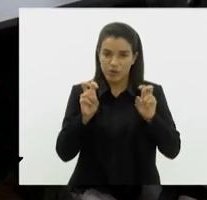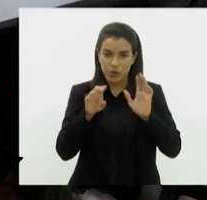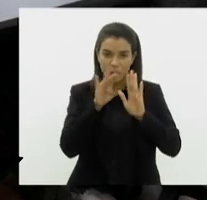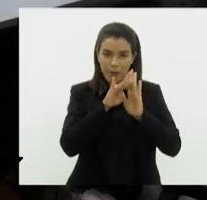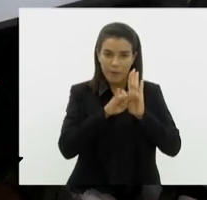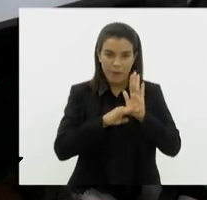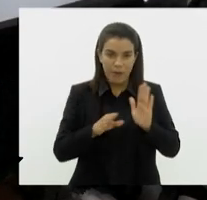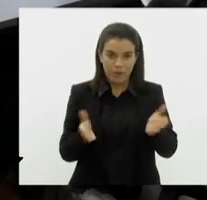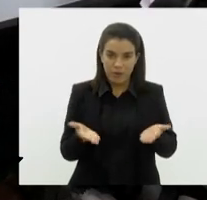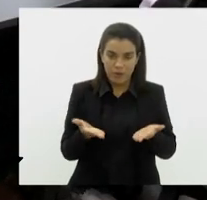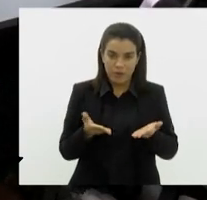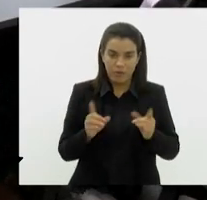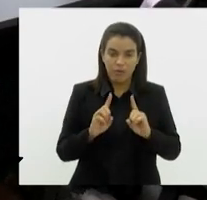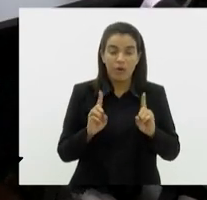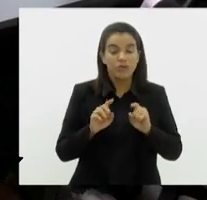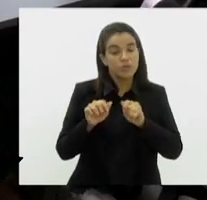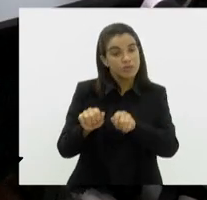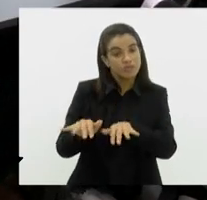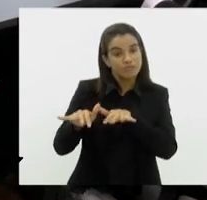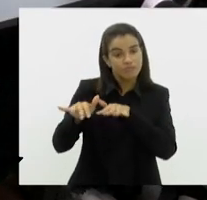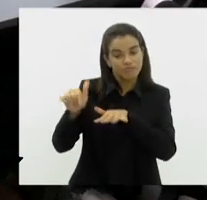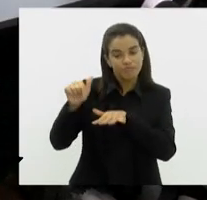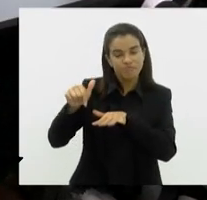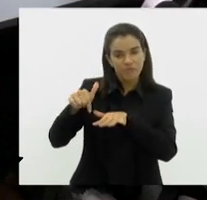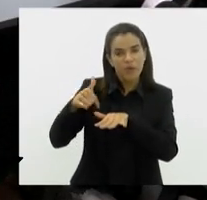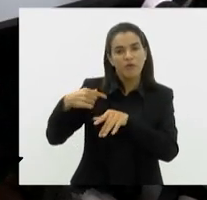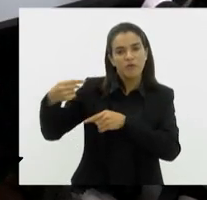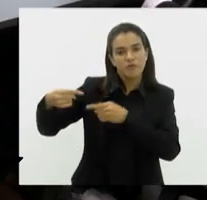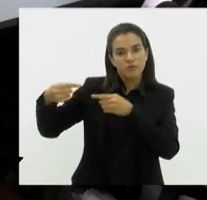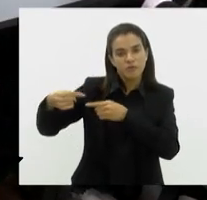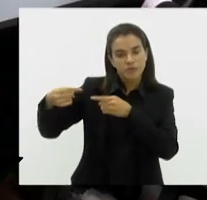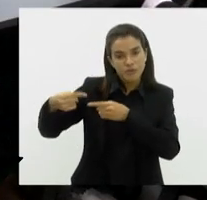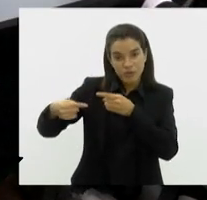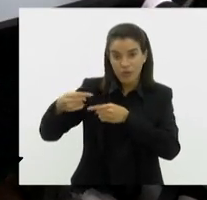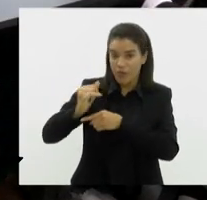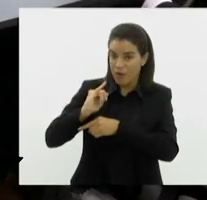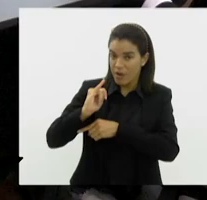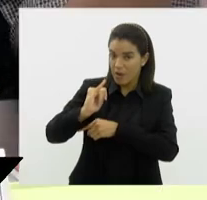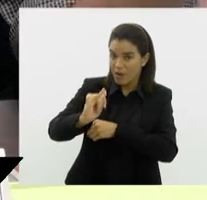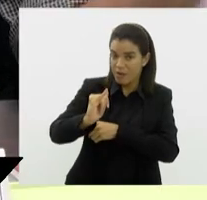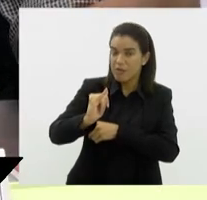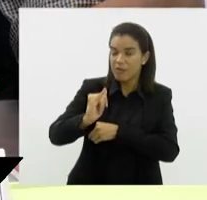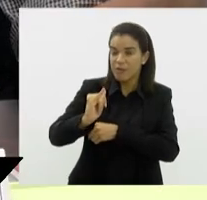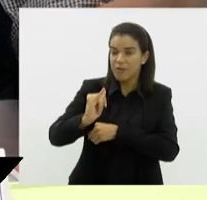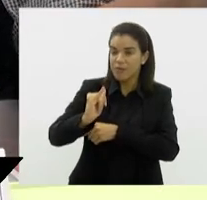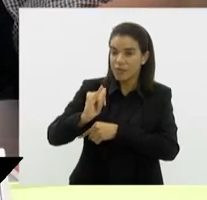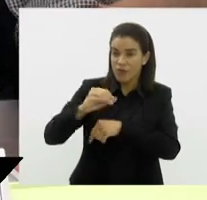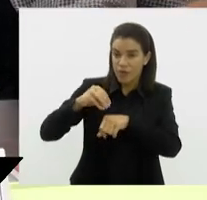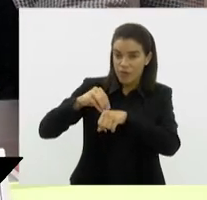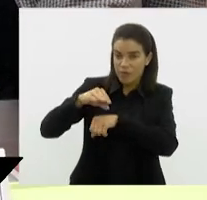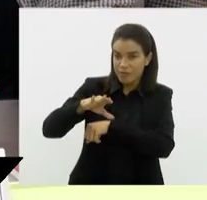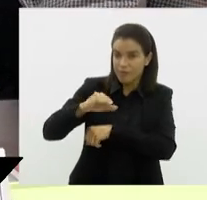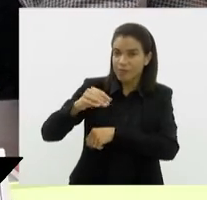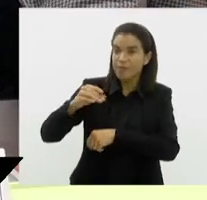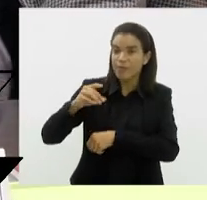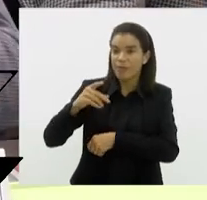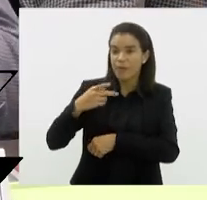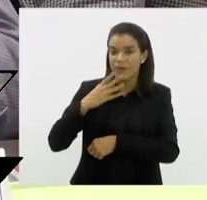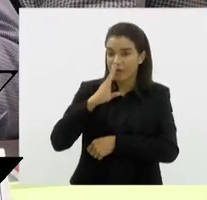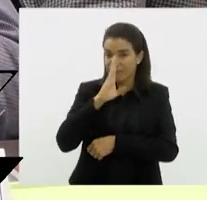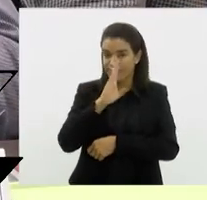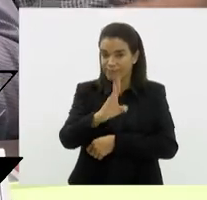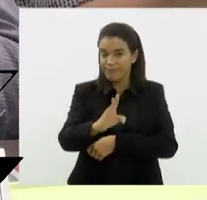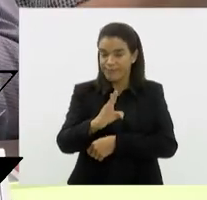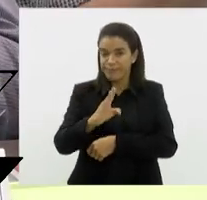de hoje. É sobre a pauta do plenário que eu vou levantar uma questão. Estou lhe advertindo que vai ser, estou lhe prevenindo, melhor dizendo, que vai ser endereçada a